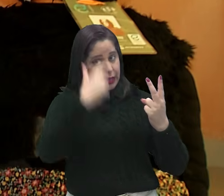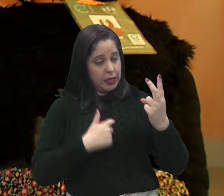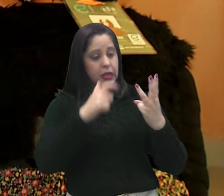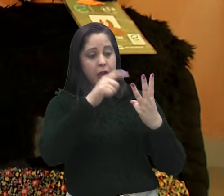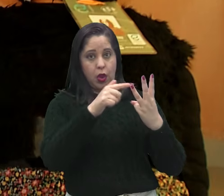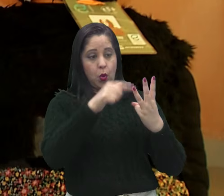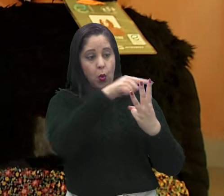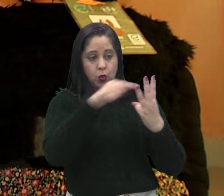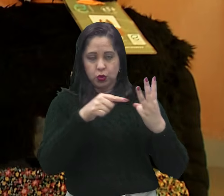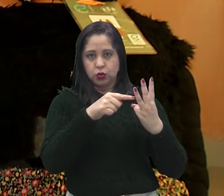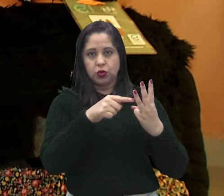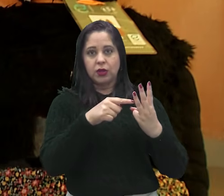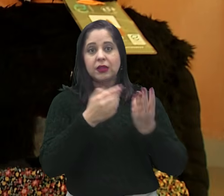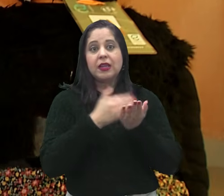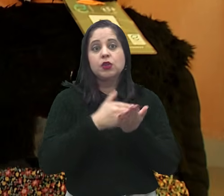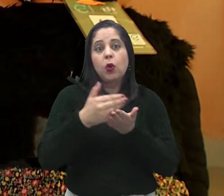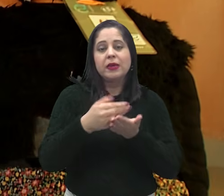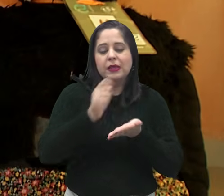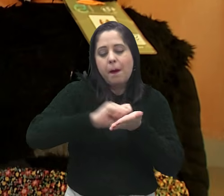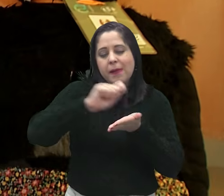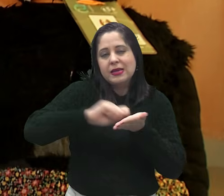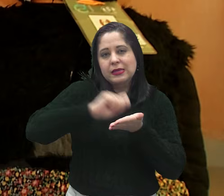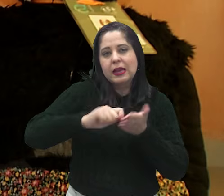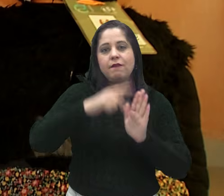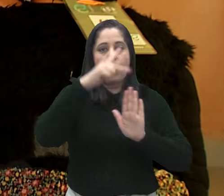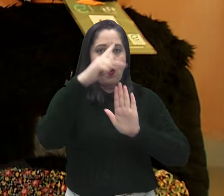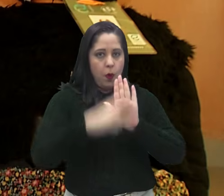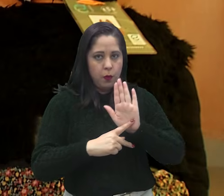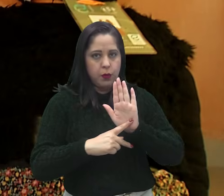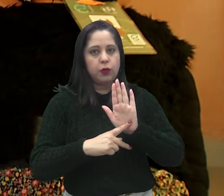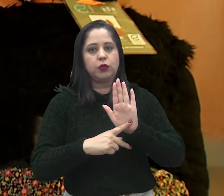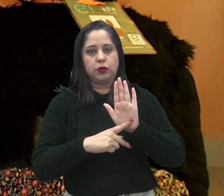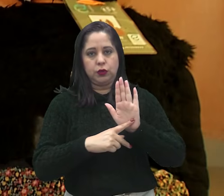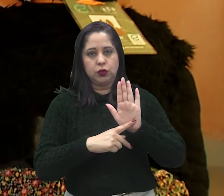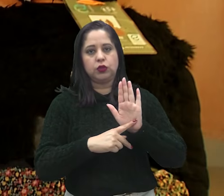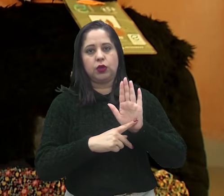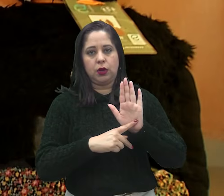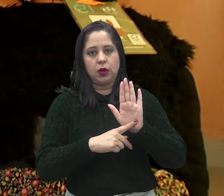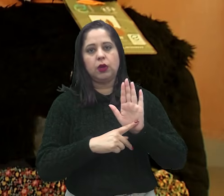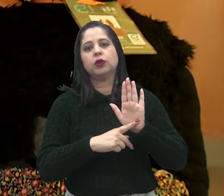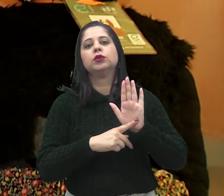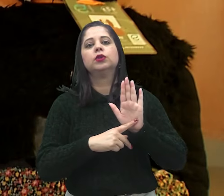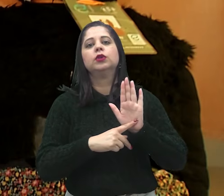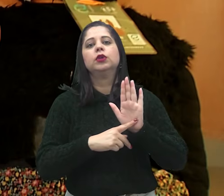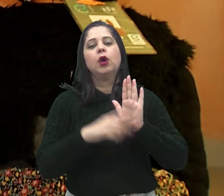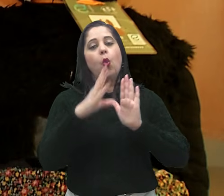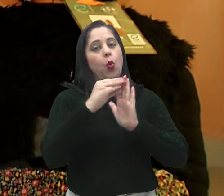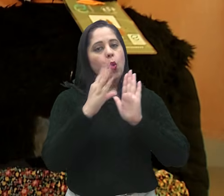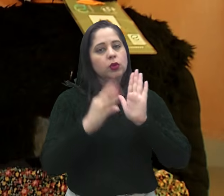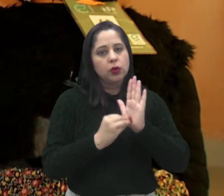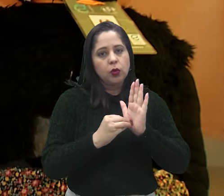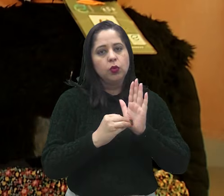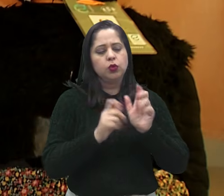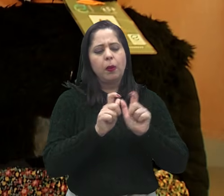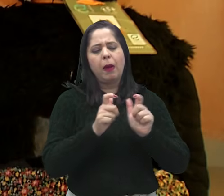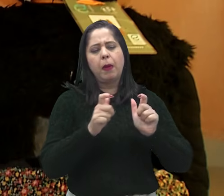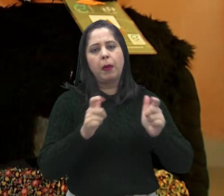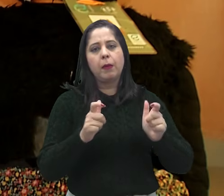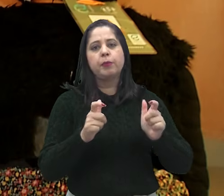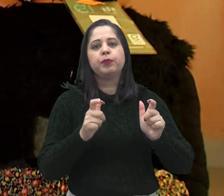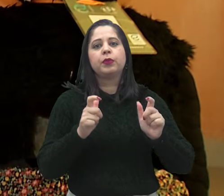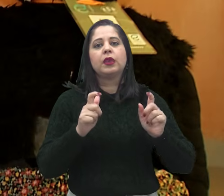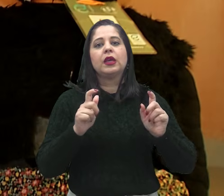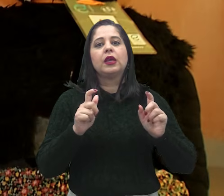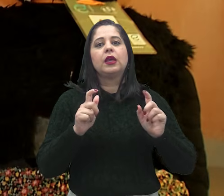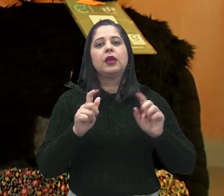escrita desse projeto, na expansão desse projeto, que tinha um determinado conteúdo, a gente expandiu esse conteúdo, e foi